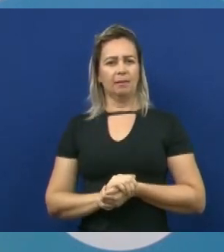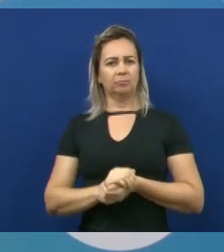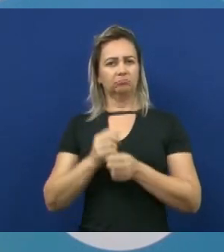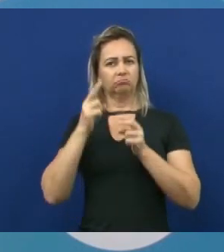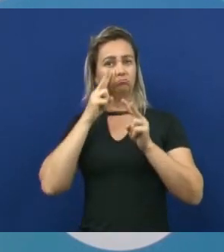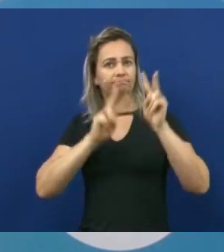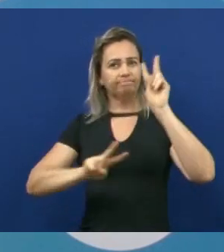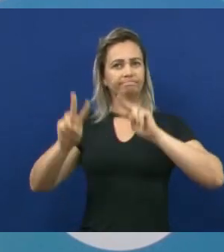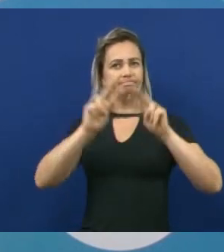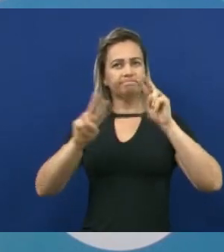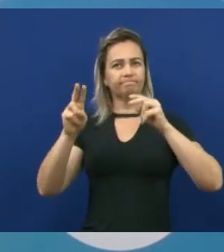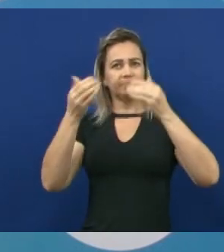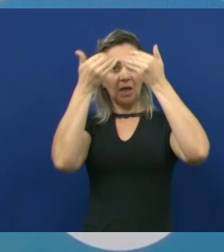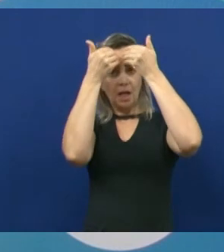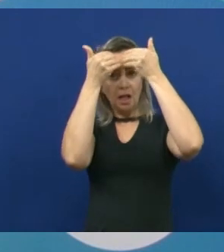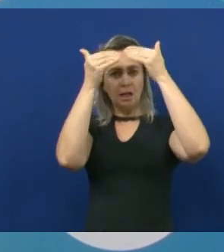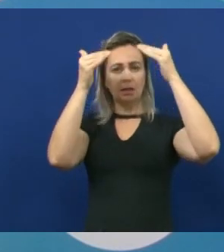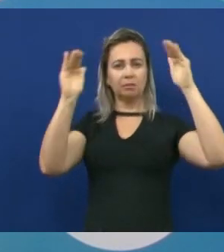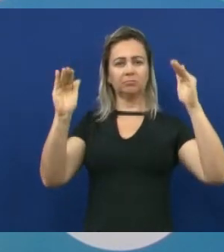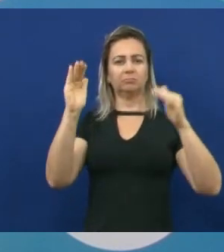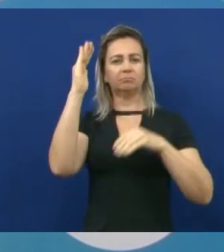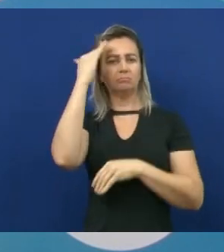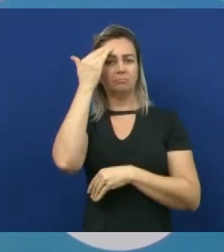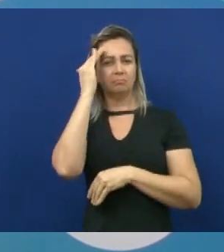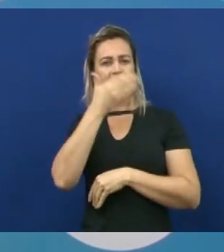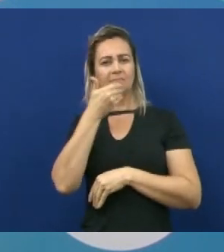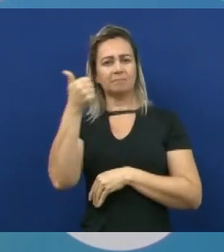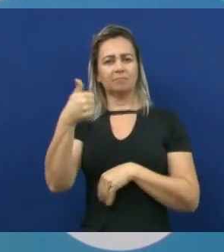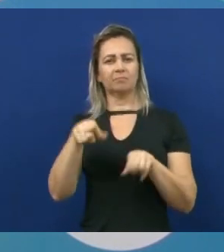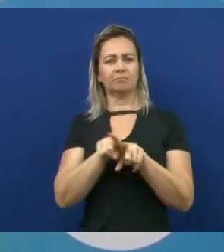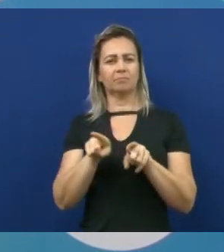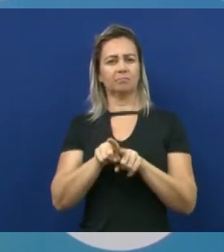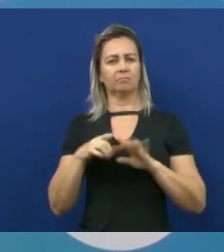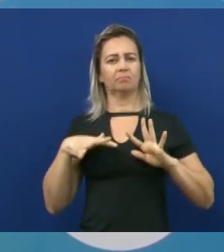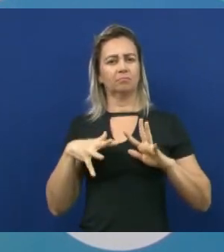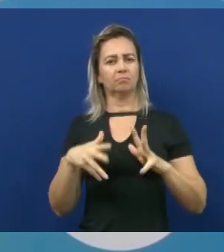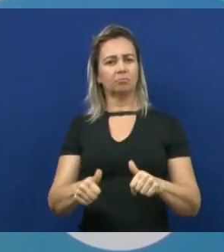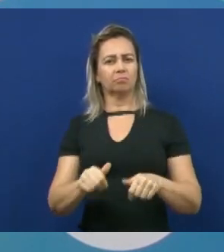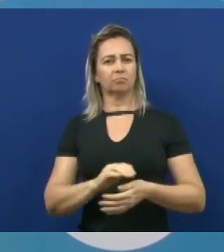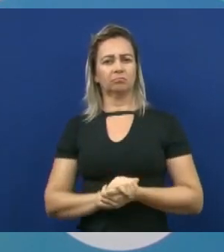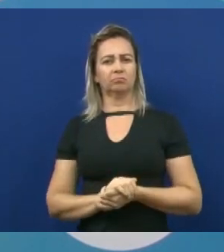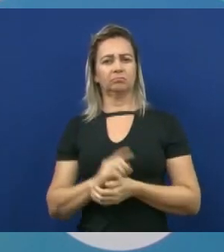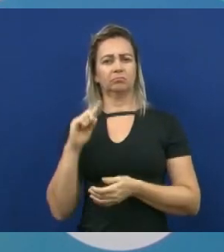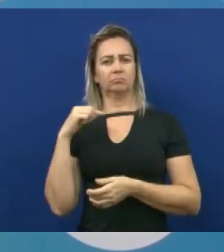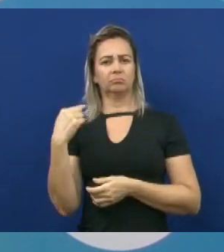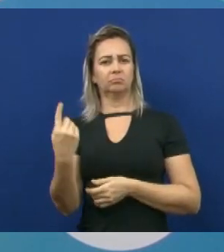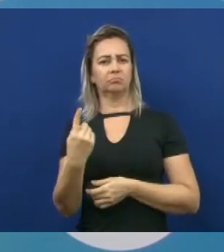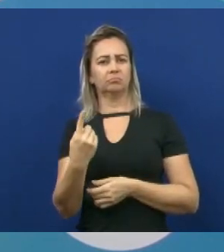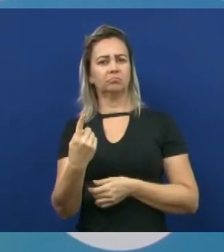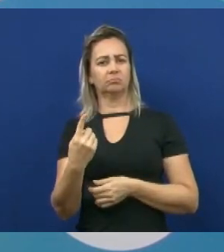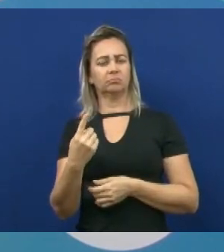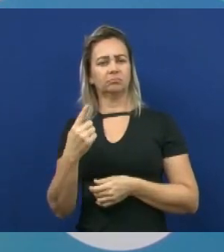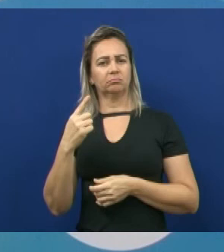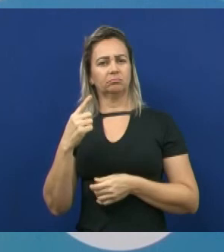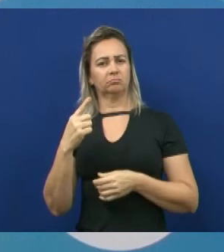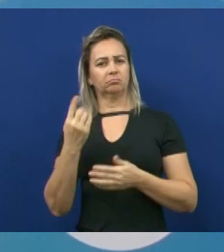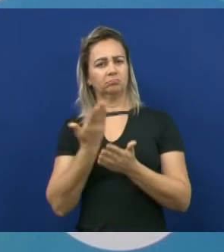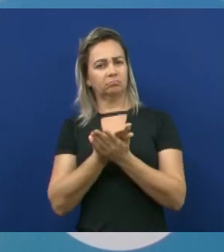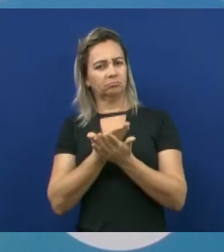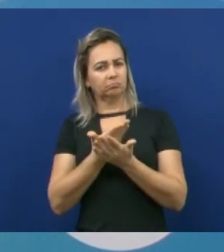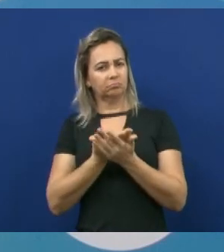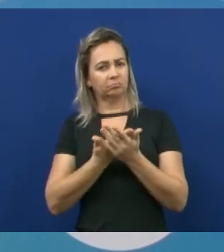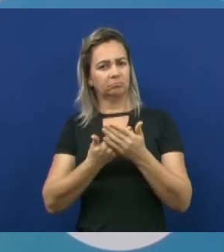do processo, entender melhor como funciona o universo como um todo. Nas próximas aulas, nós iremos ver um pouco mais sobre o